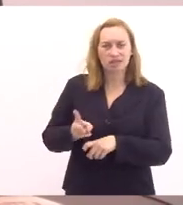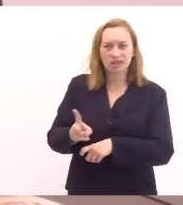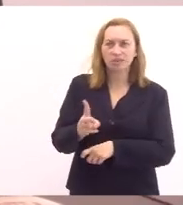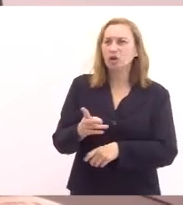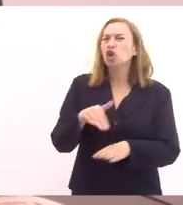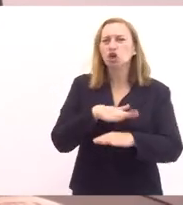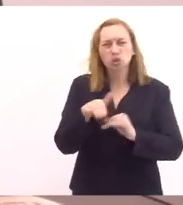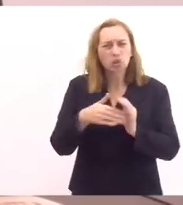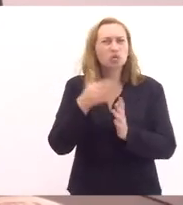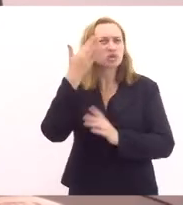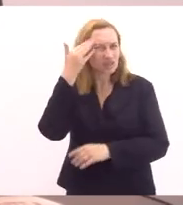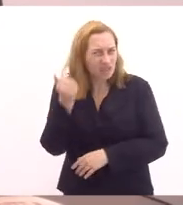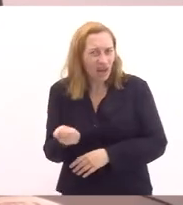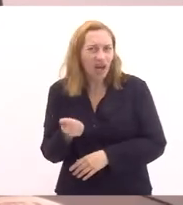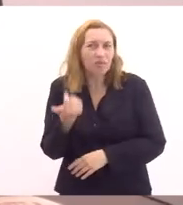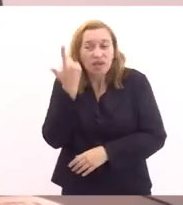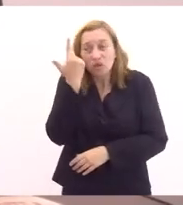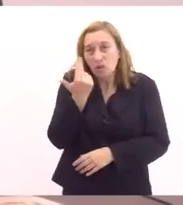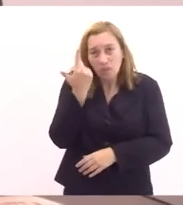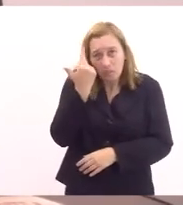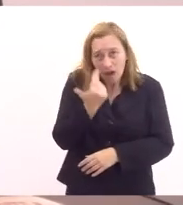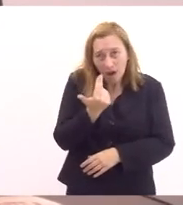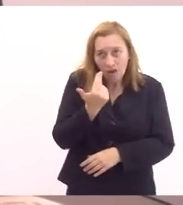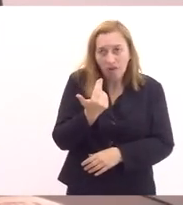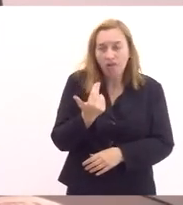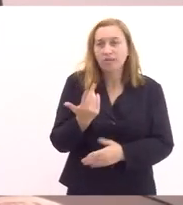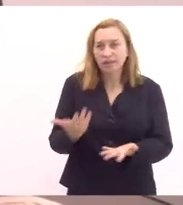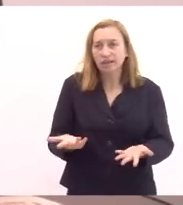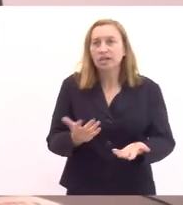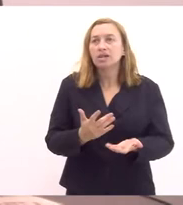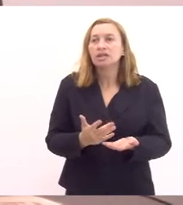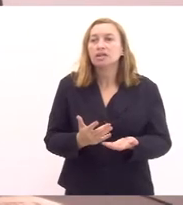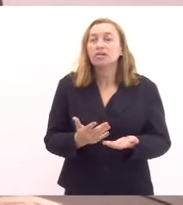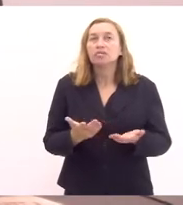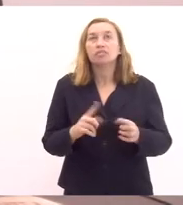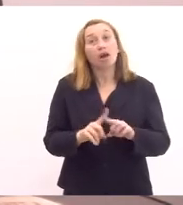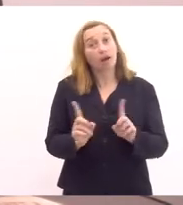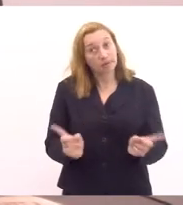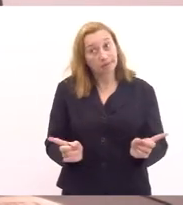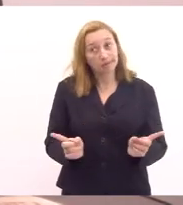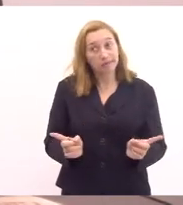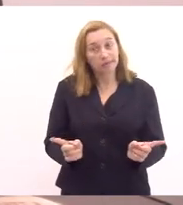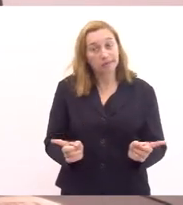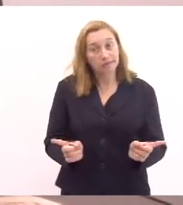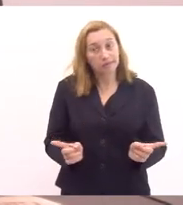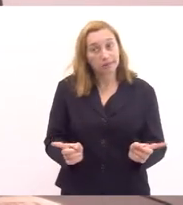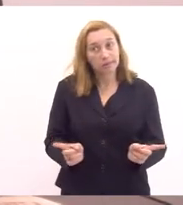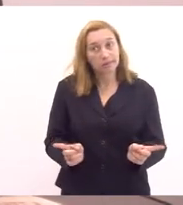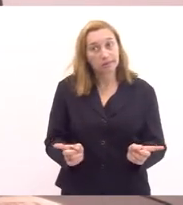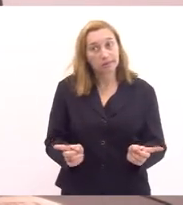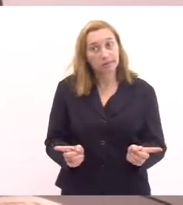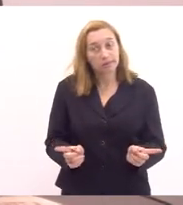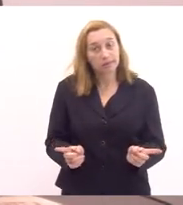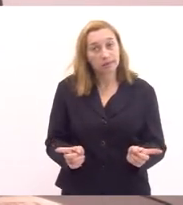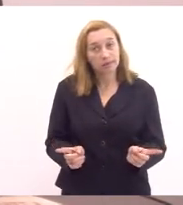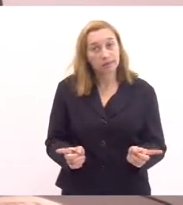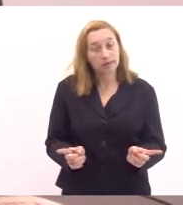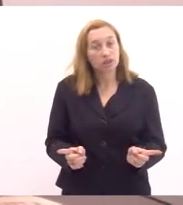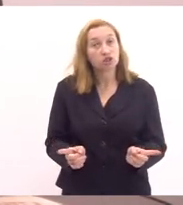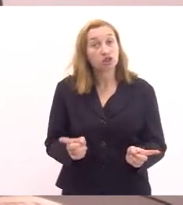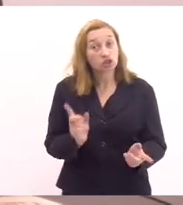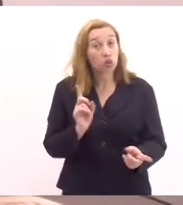né uma coisa que a gente ouve falar Desde quando mas por incrível que pareça a gente ainda se